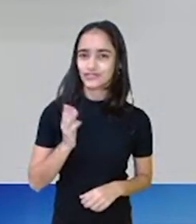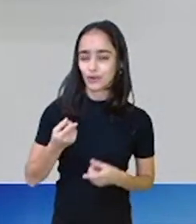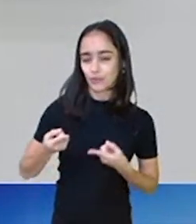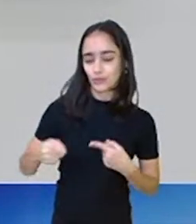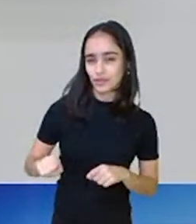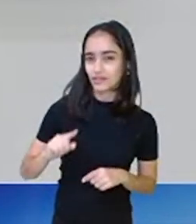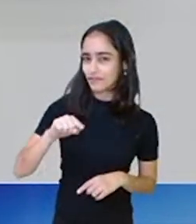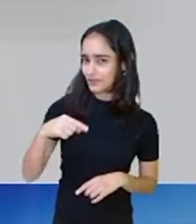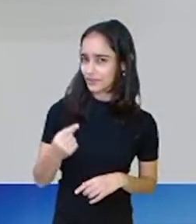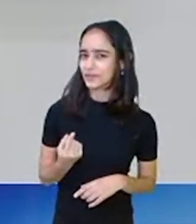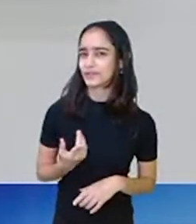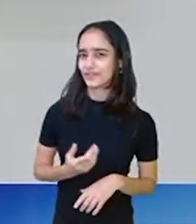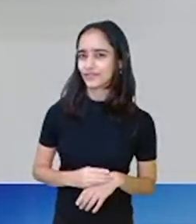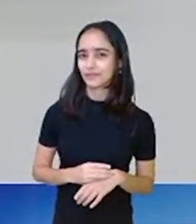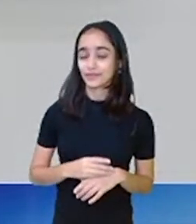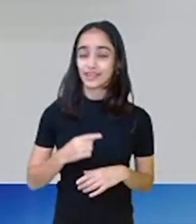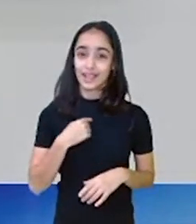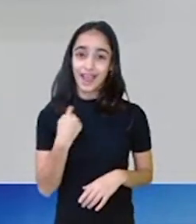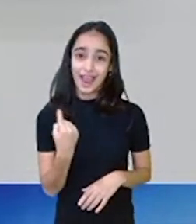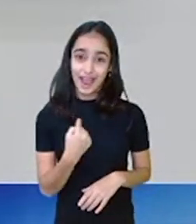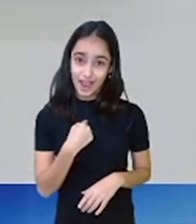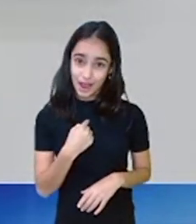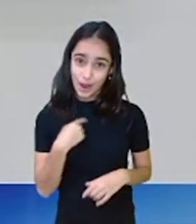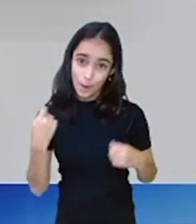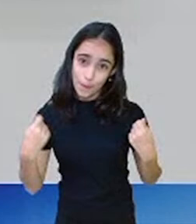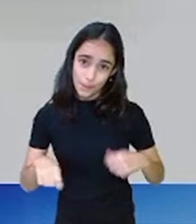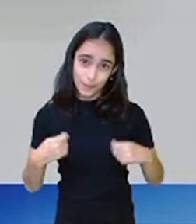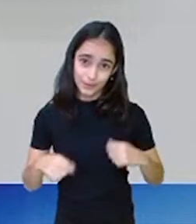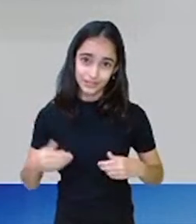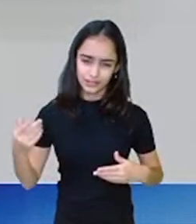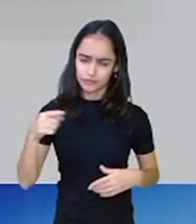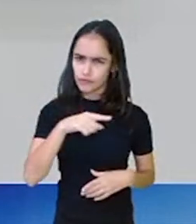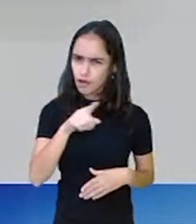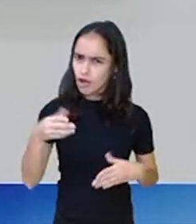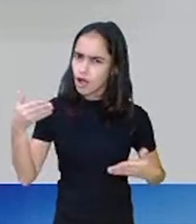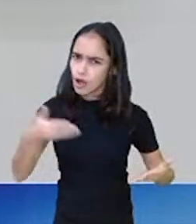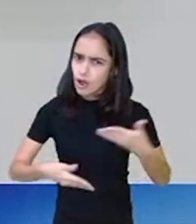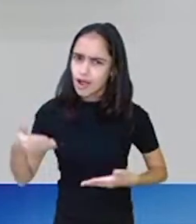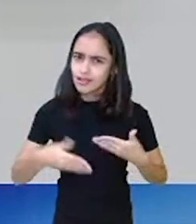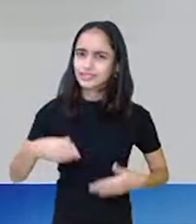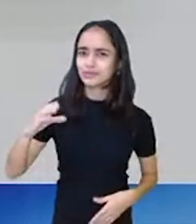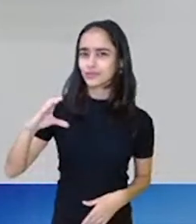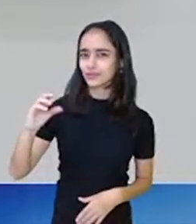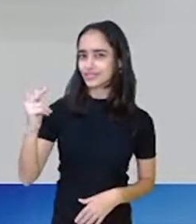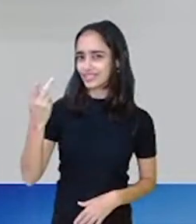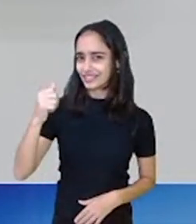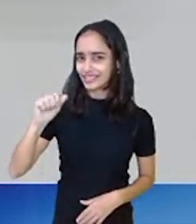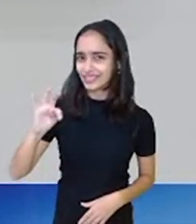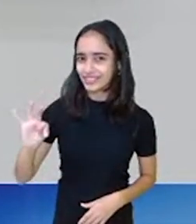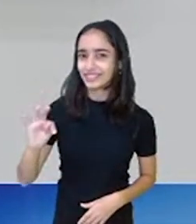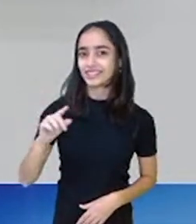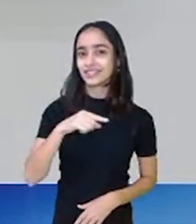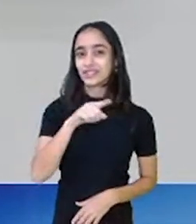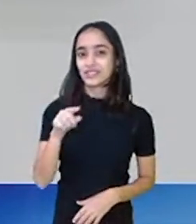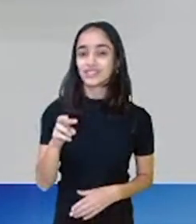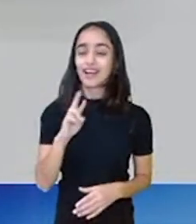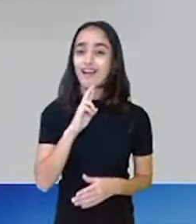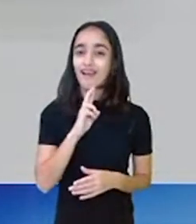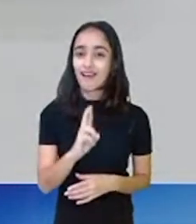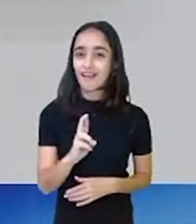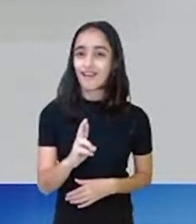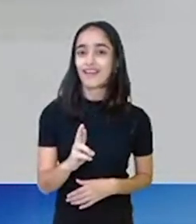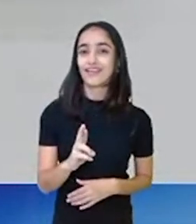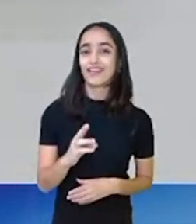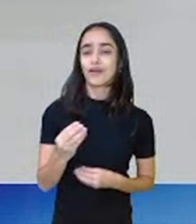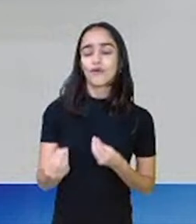eu preciso da participação de vocês aí no chat para vocês responderem aqui para eu saber como é que está